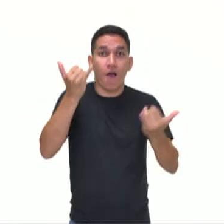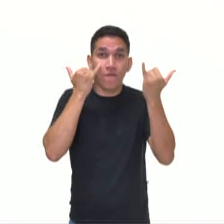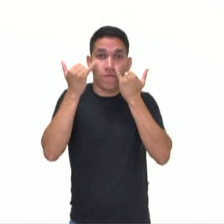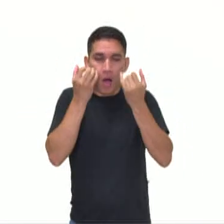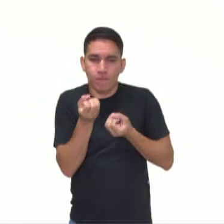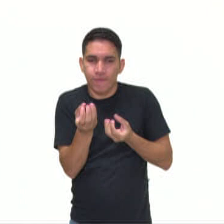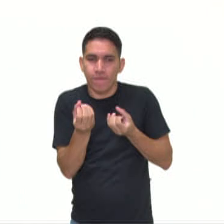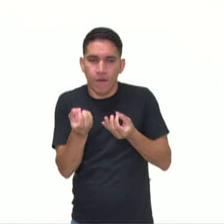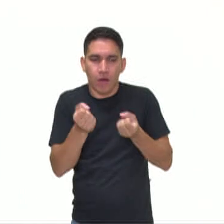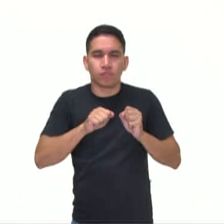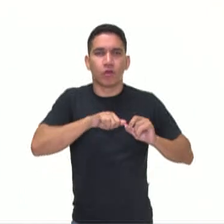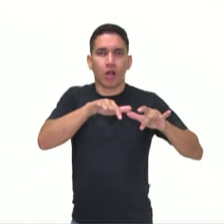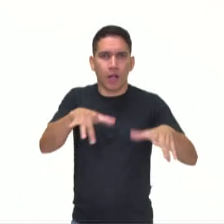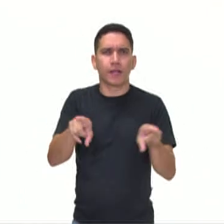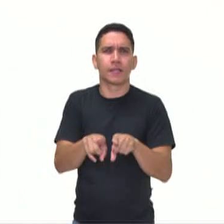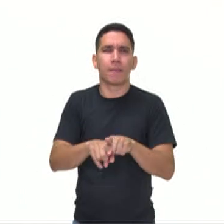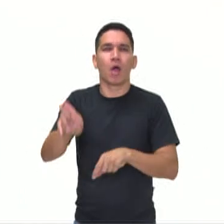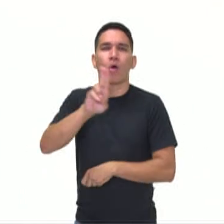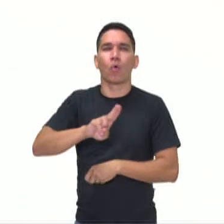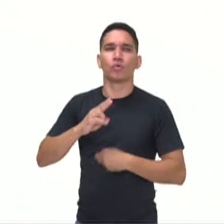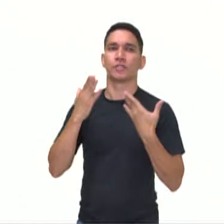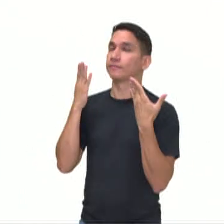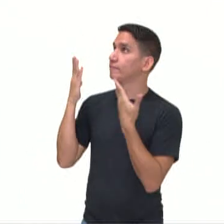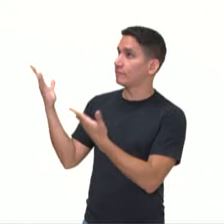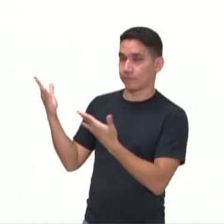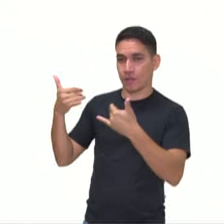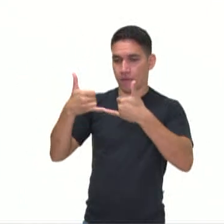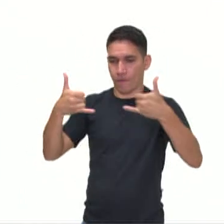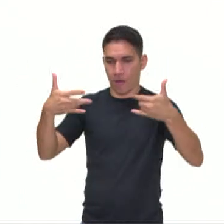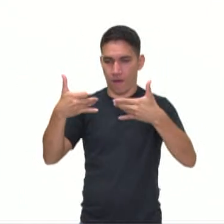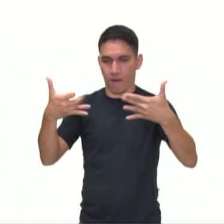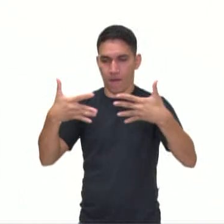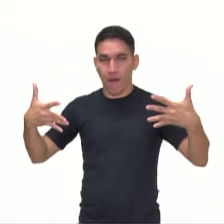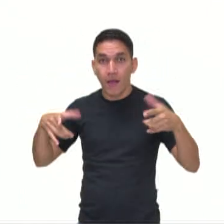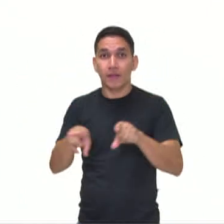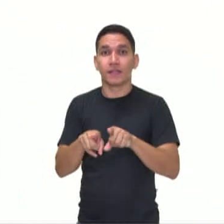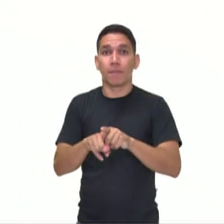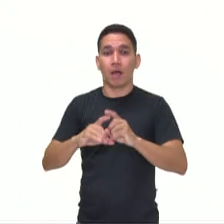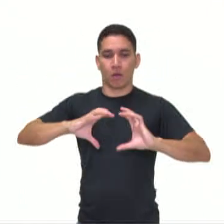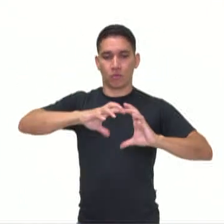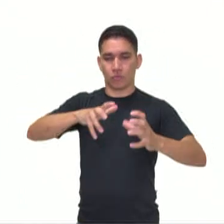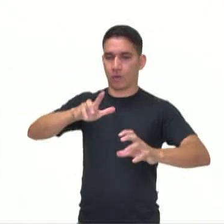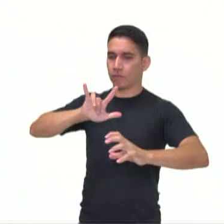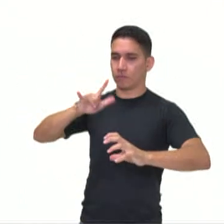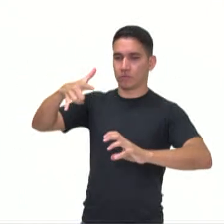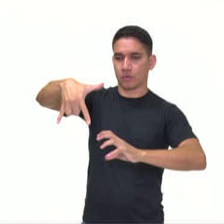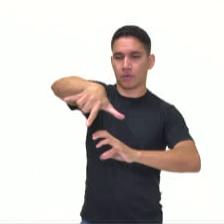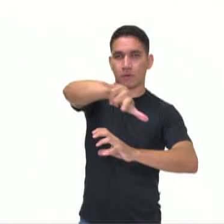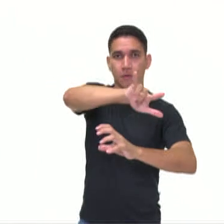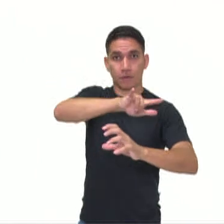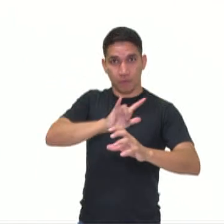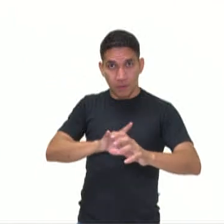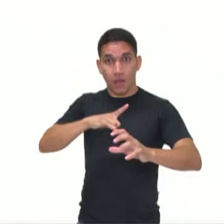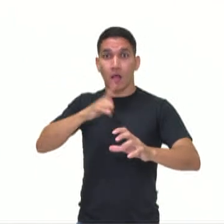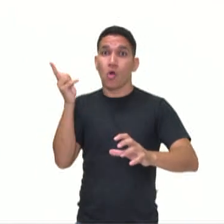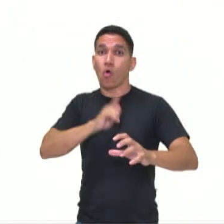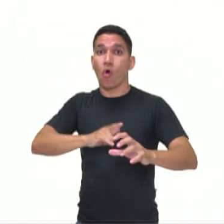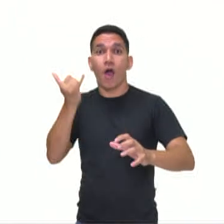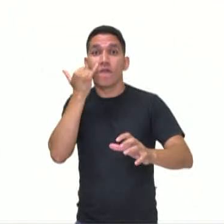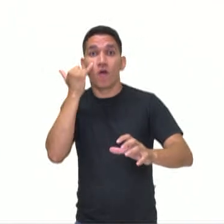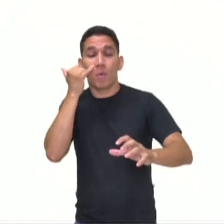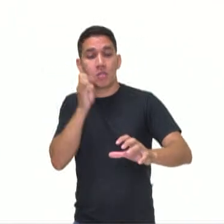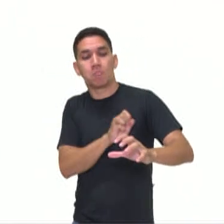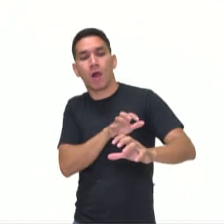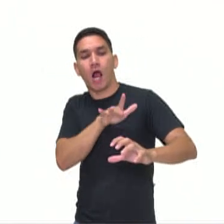de tecnologias como a fibra ótica e os satélites artificiais têm proporcionado o alcance das informações nos